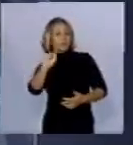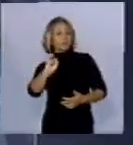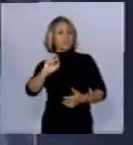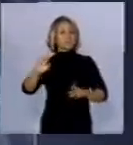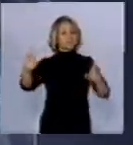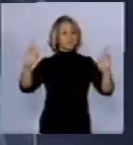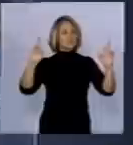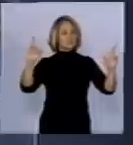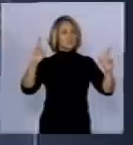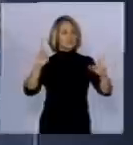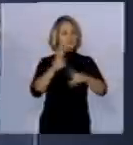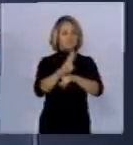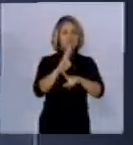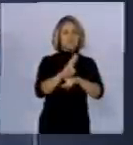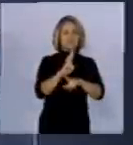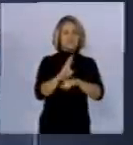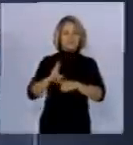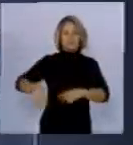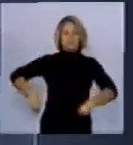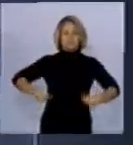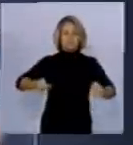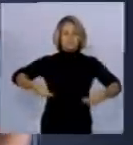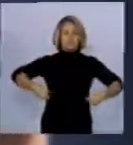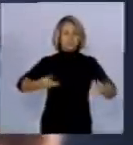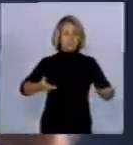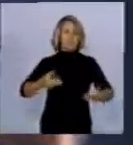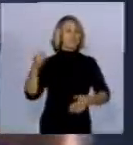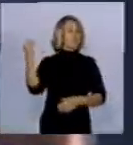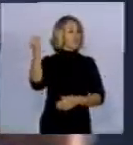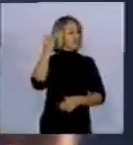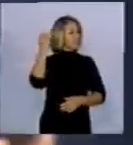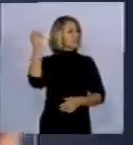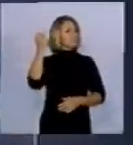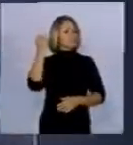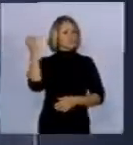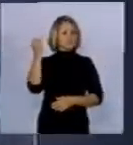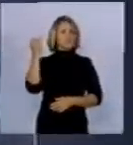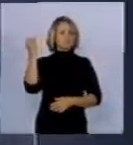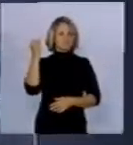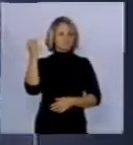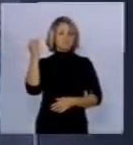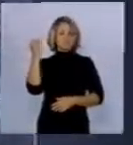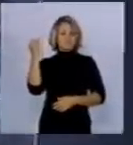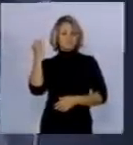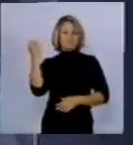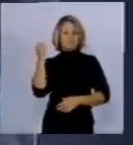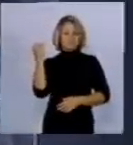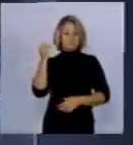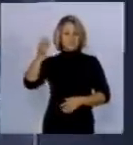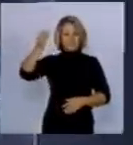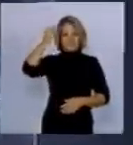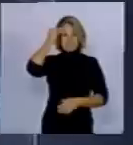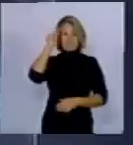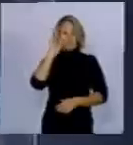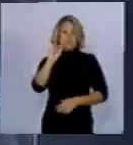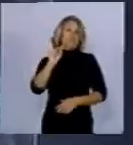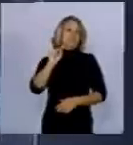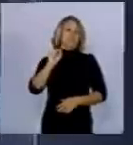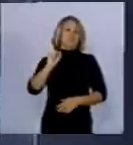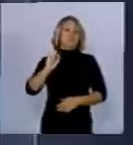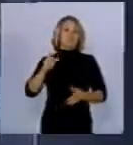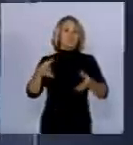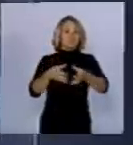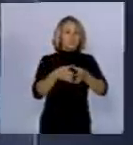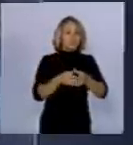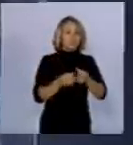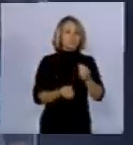mercado eh é fundamental é fundamental entendermos que no o mercado de